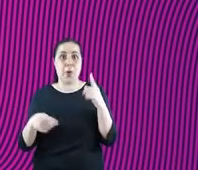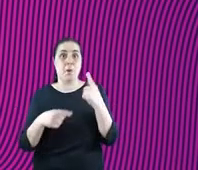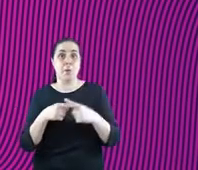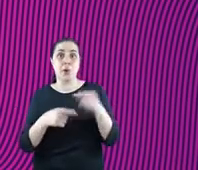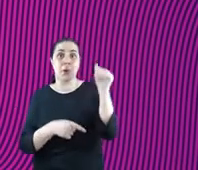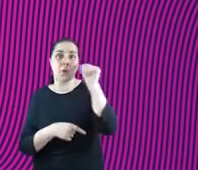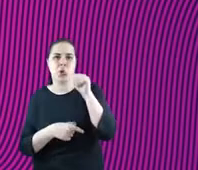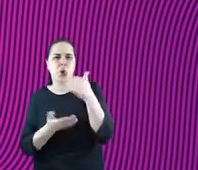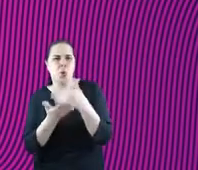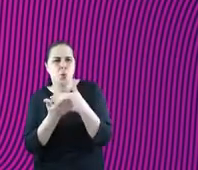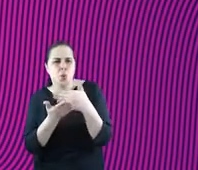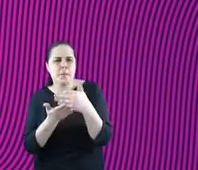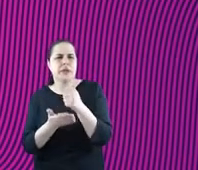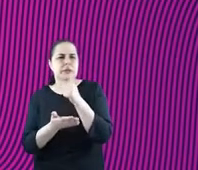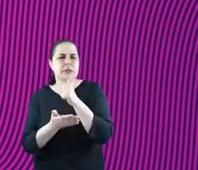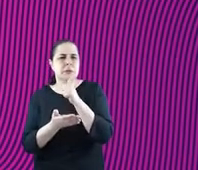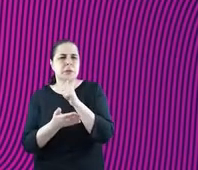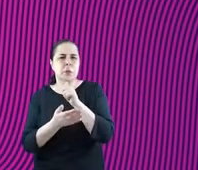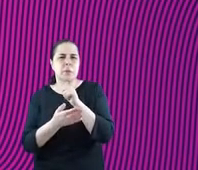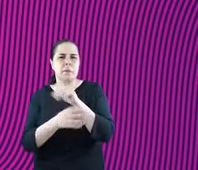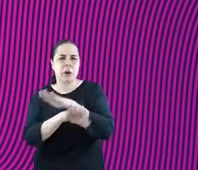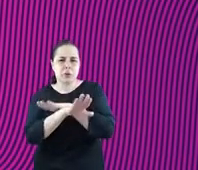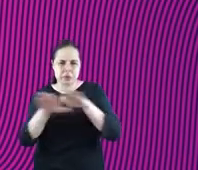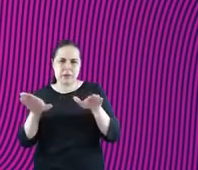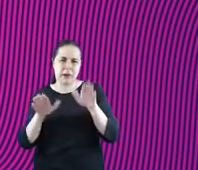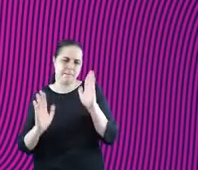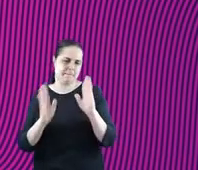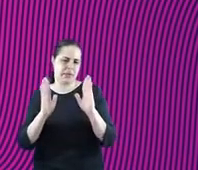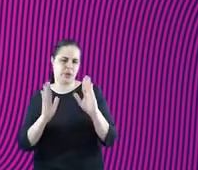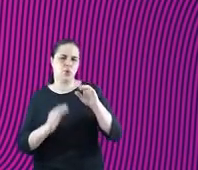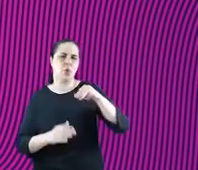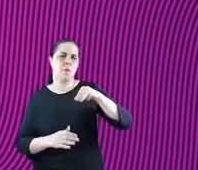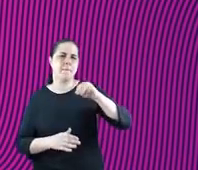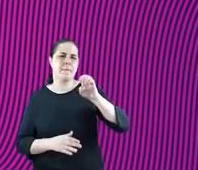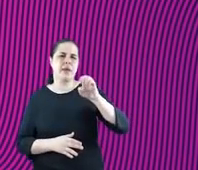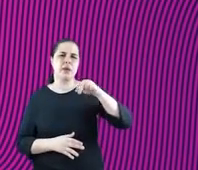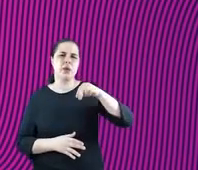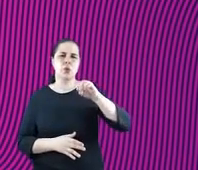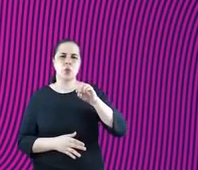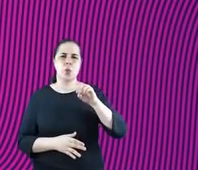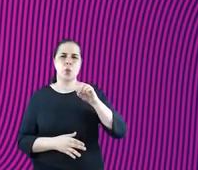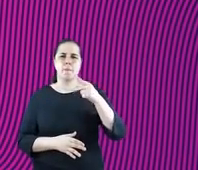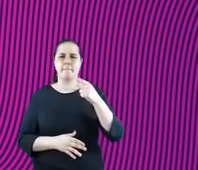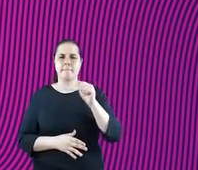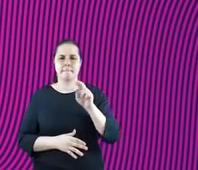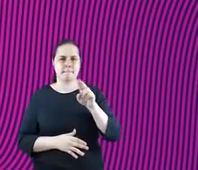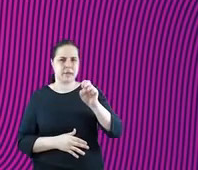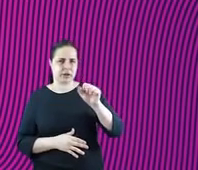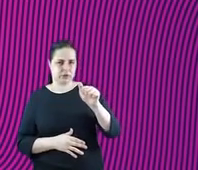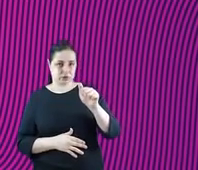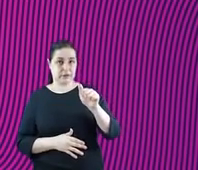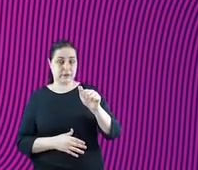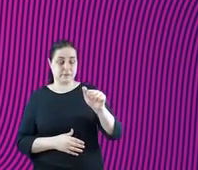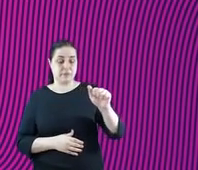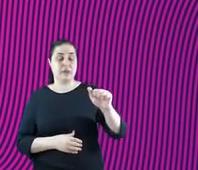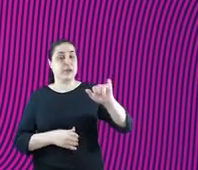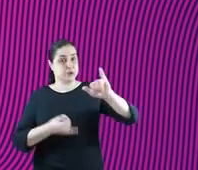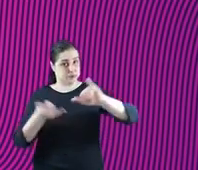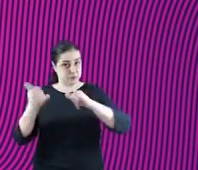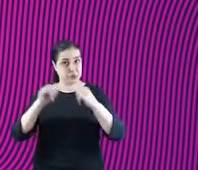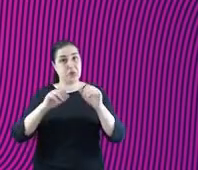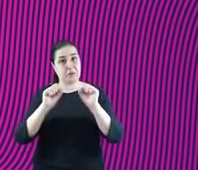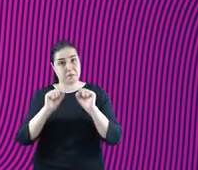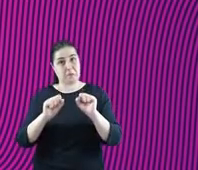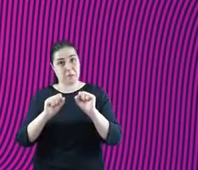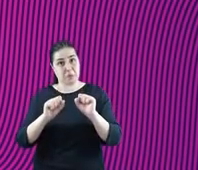entrar na menopausa com a quimioterapia, ou a gente tem que ofertar aí a hormonioterapia antiestrogênio, né, e aí essa